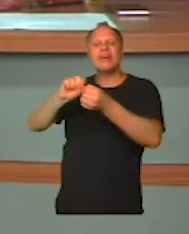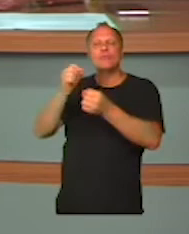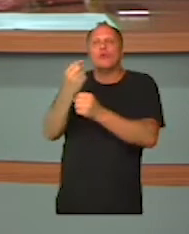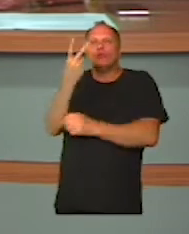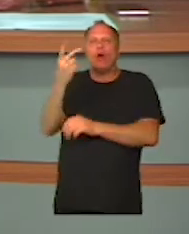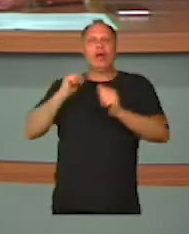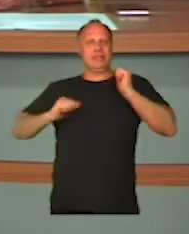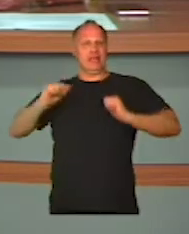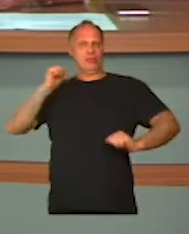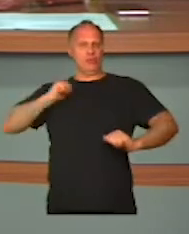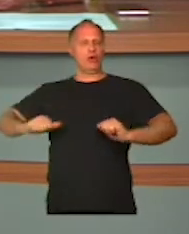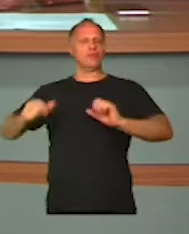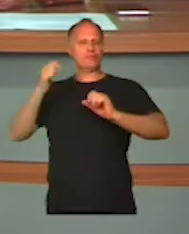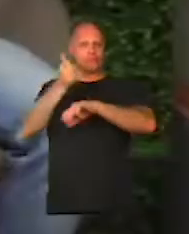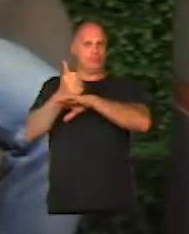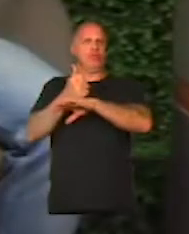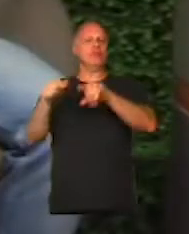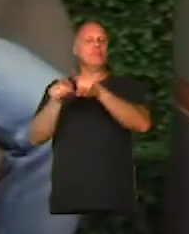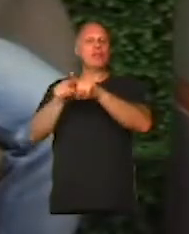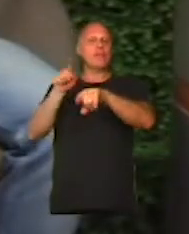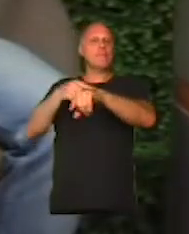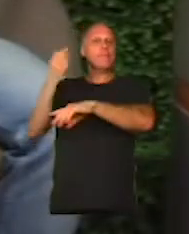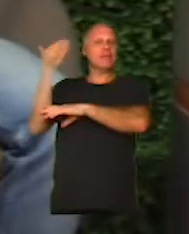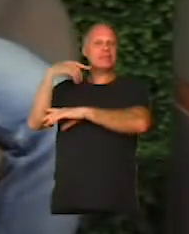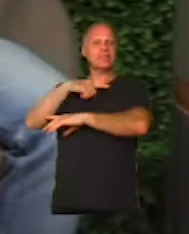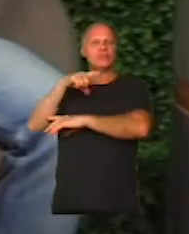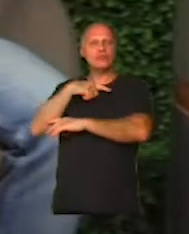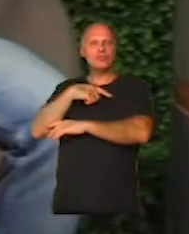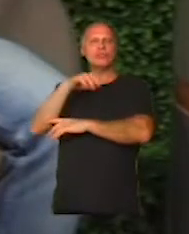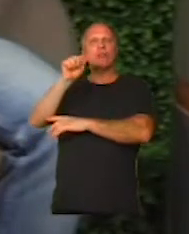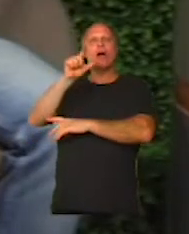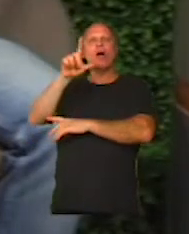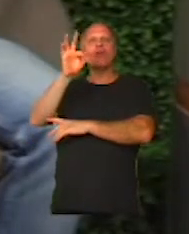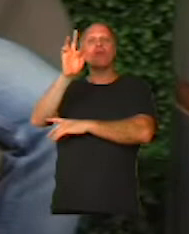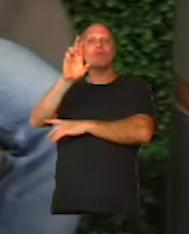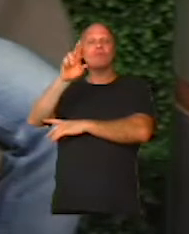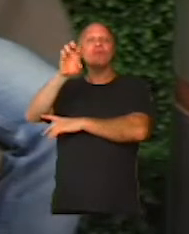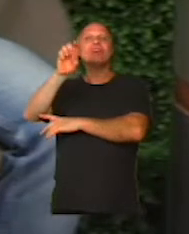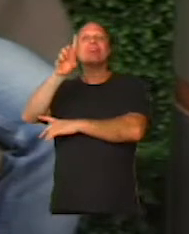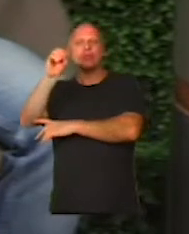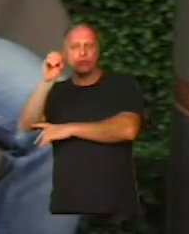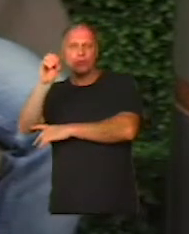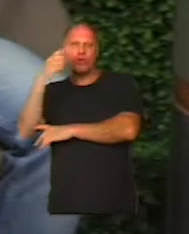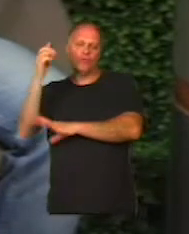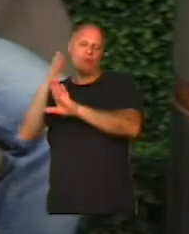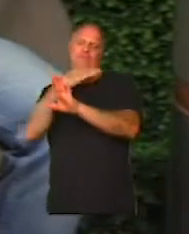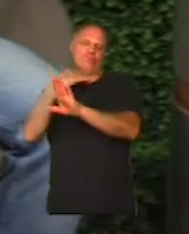estão falecidos. Na época era a Tina Sorrilla e Alfredo Alcón. Um deles